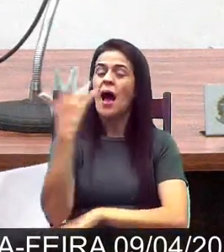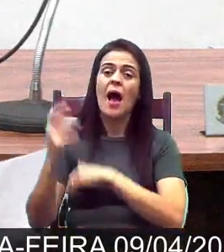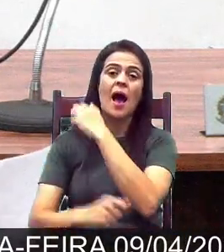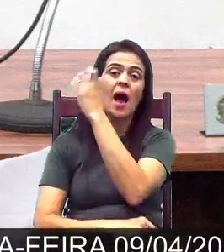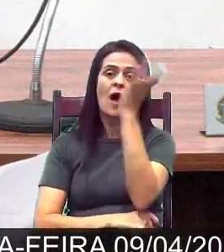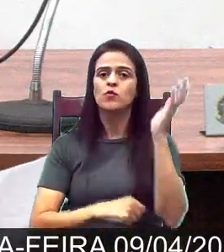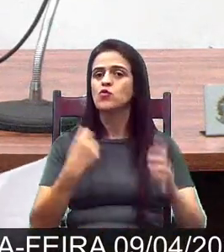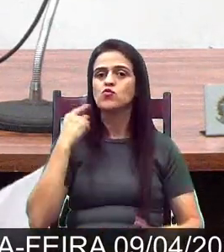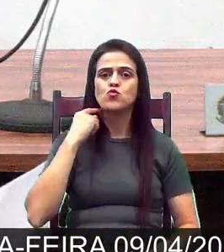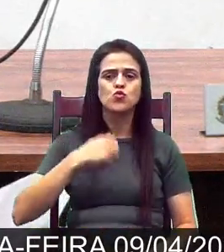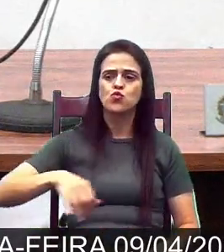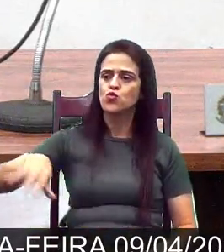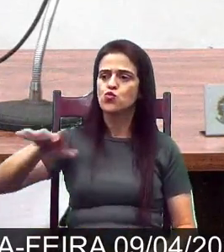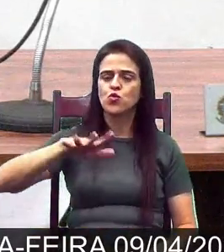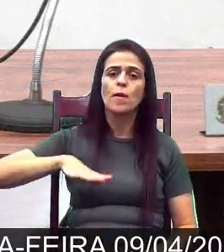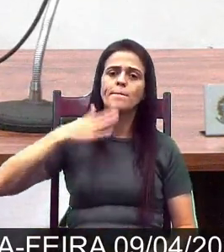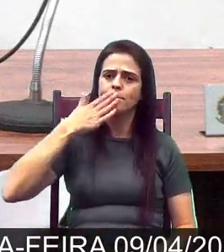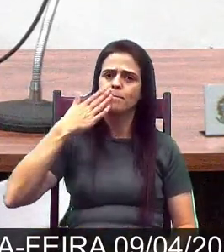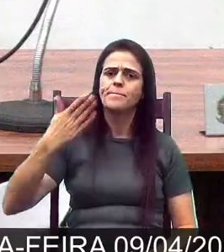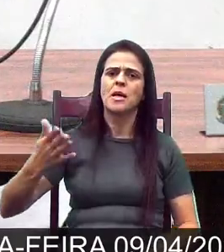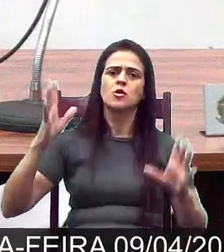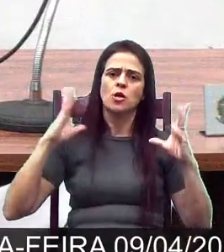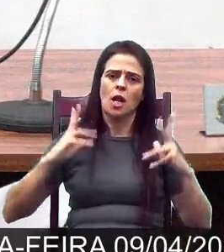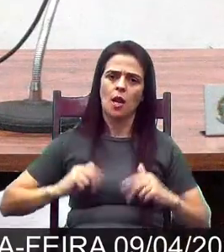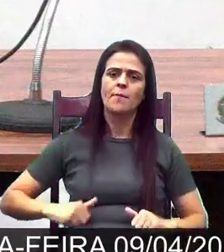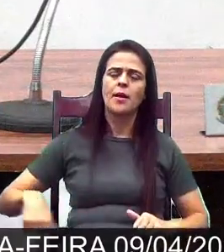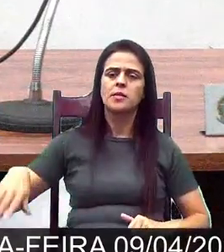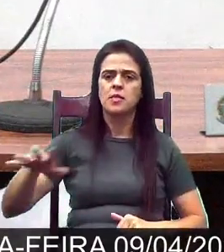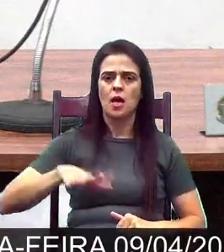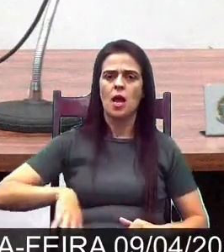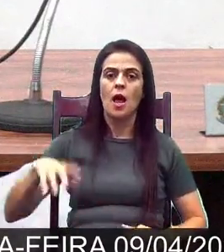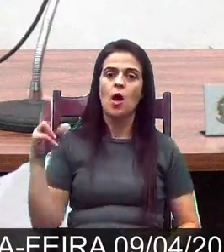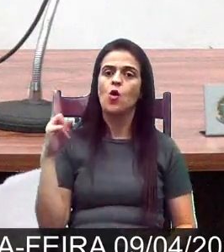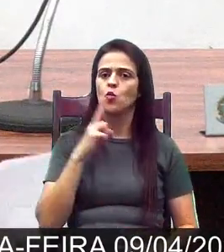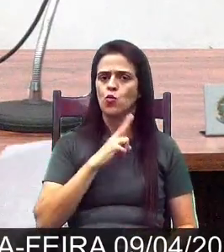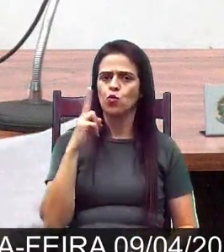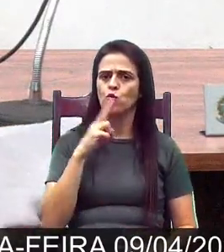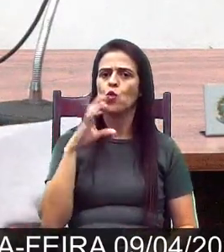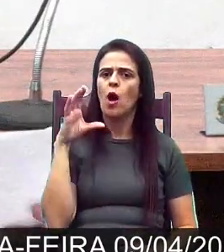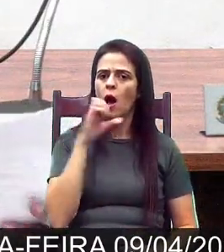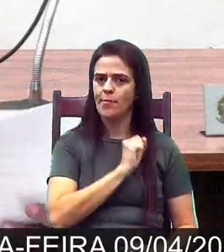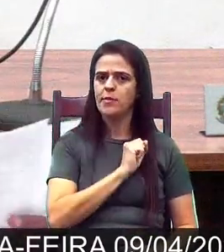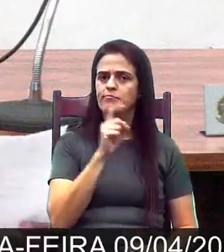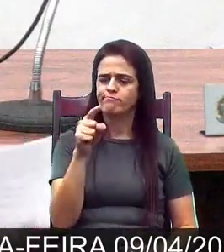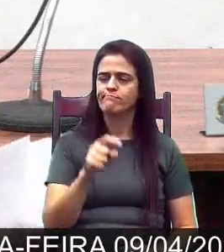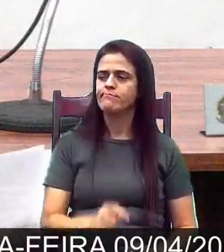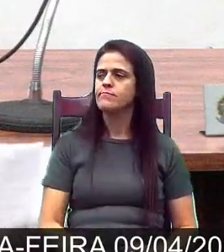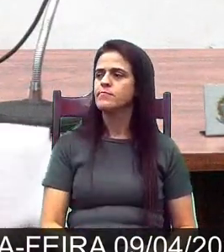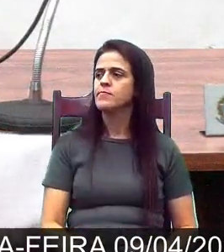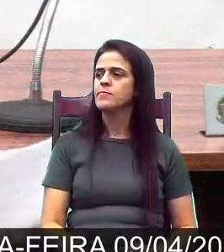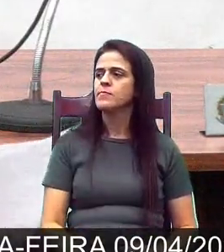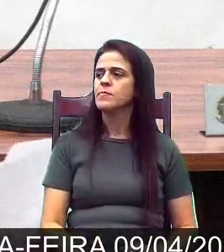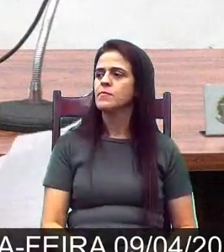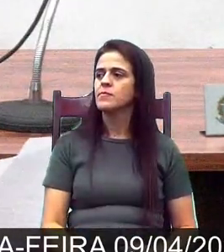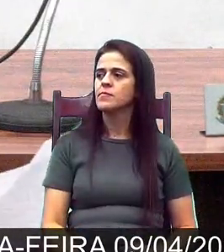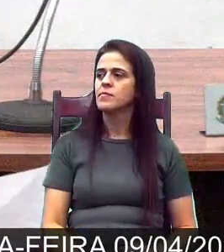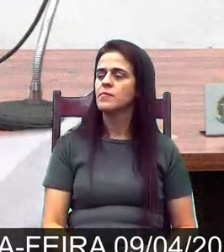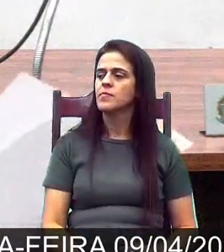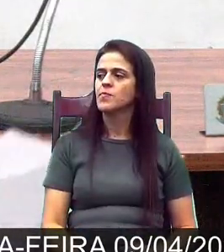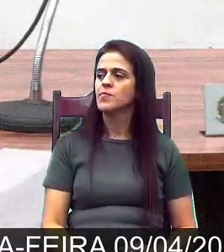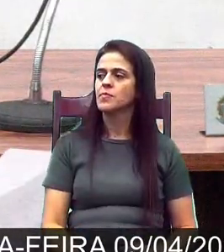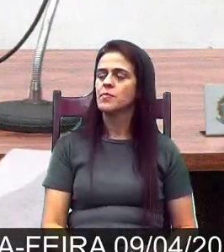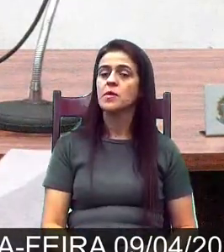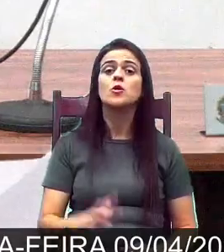né? Então, nós estamos pedindo essa limpeza lá com urgência, né? Nós já foi